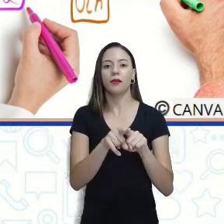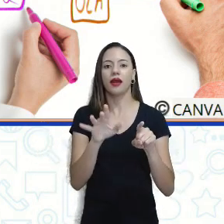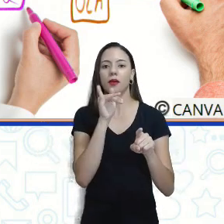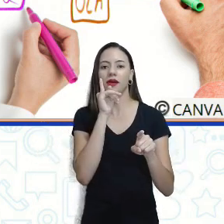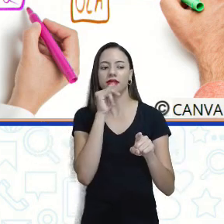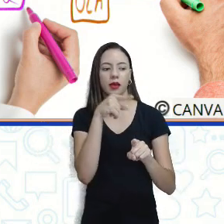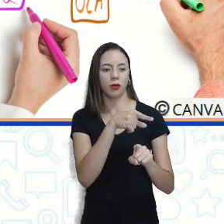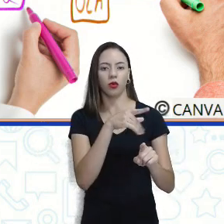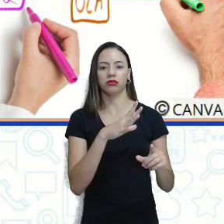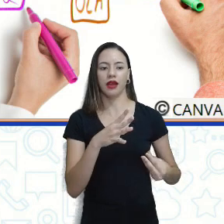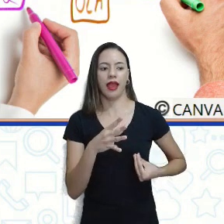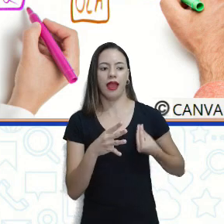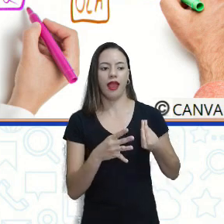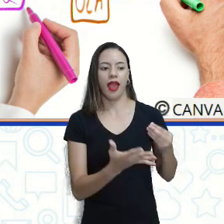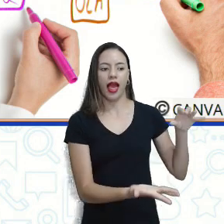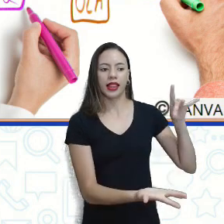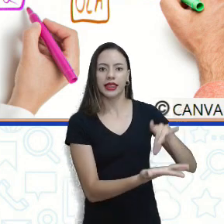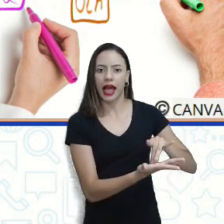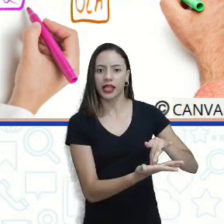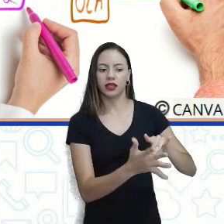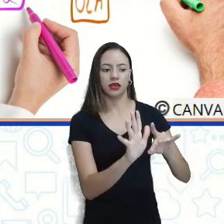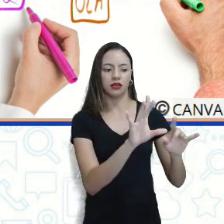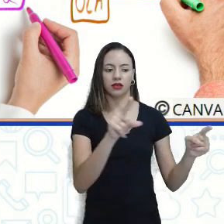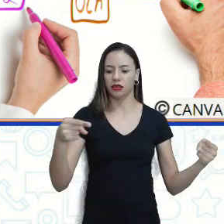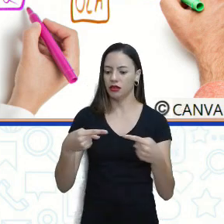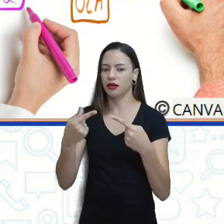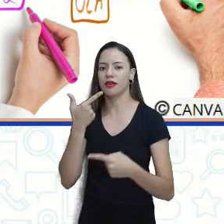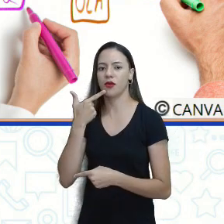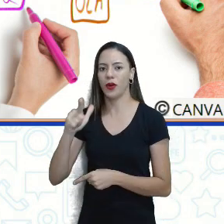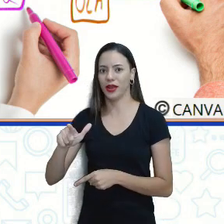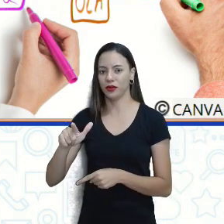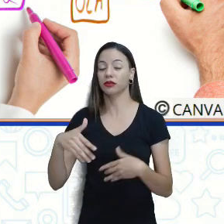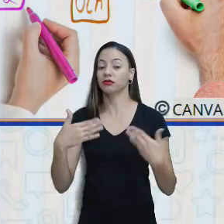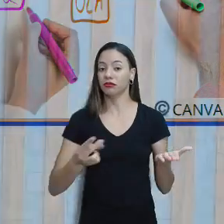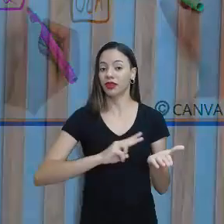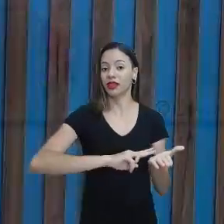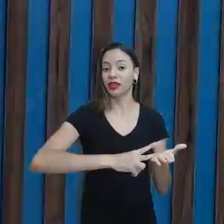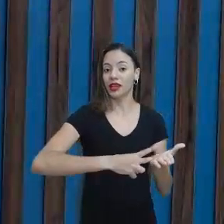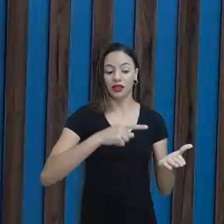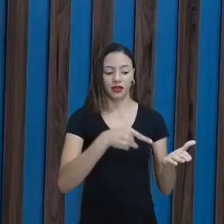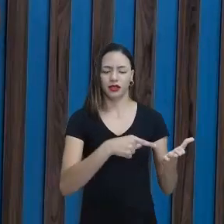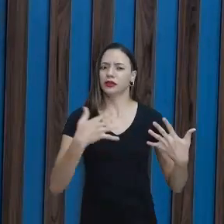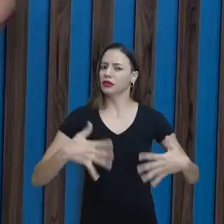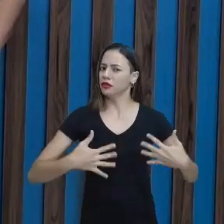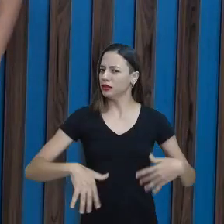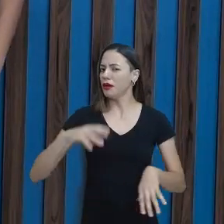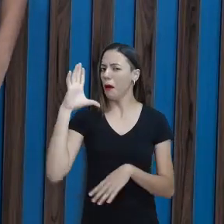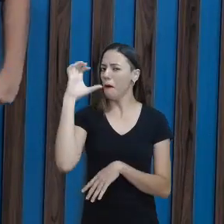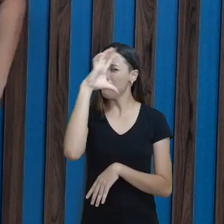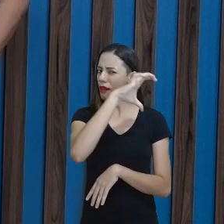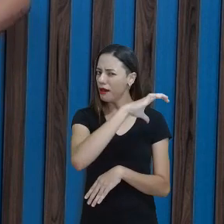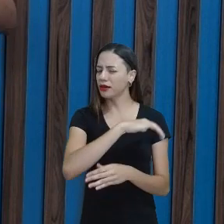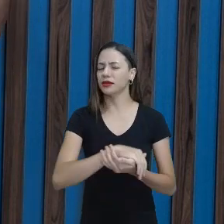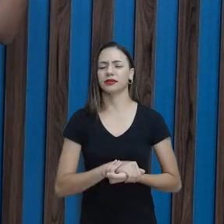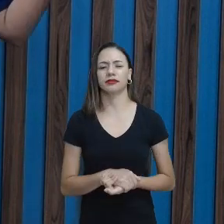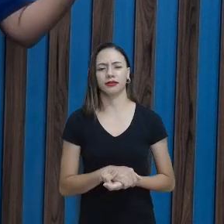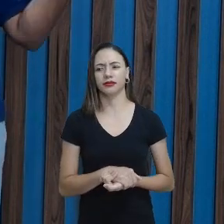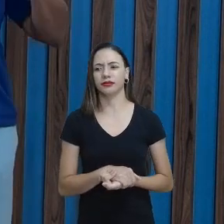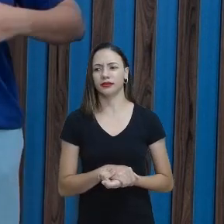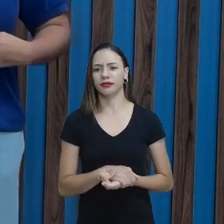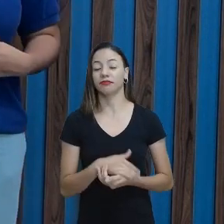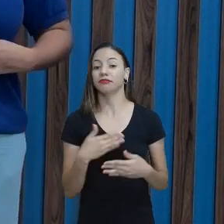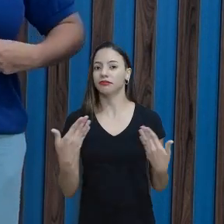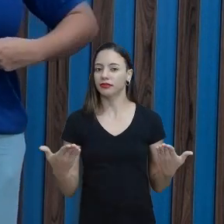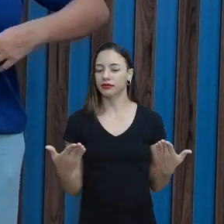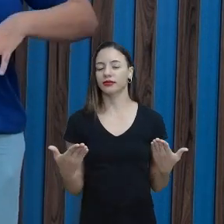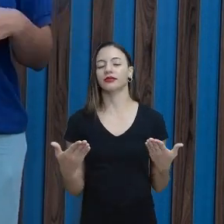no idioma. Então, assim, a tradução, na verdade, é um processo bastante complexo. De cara, assim, a